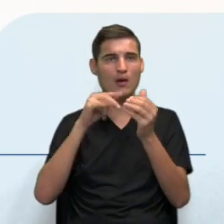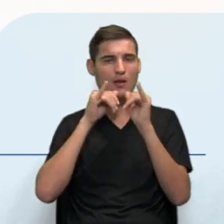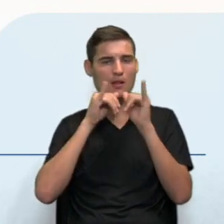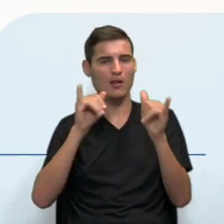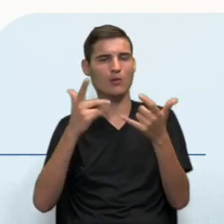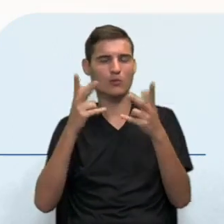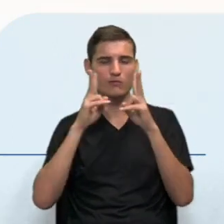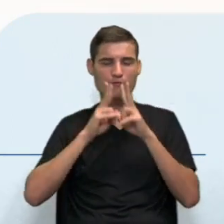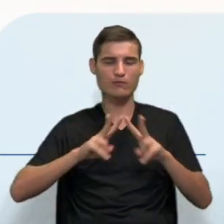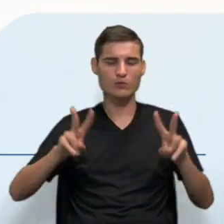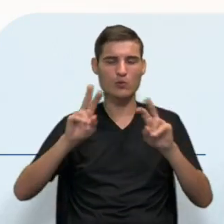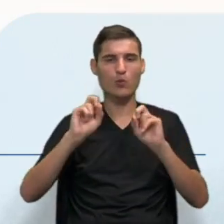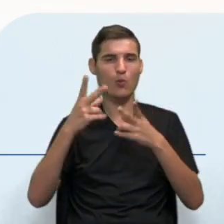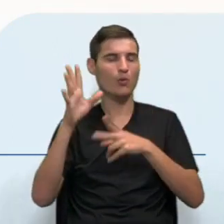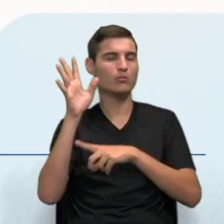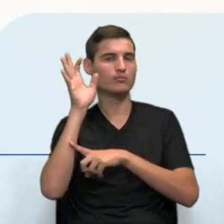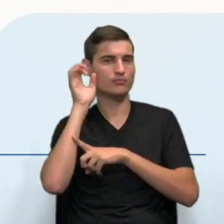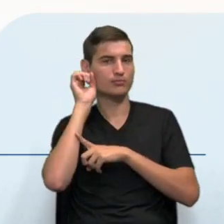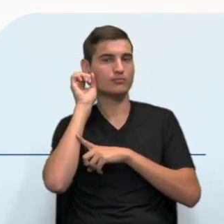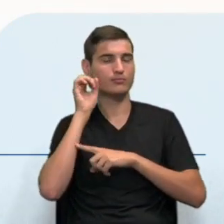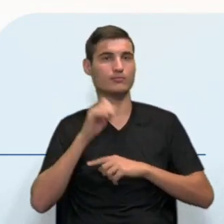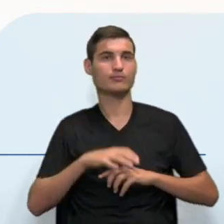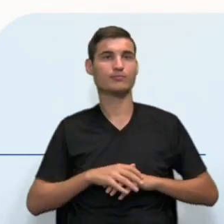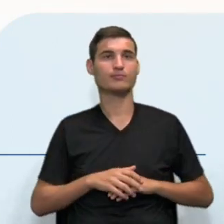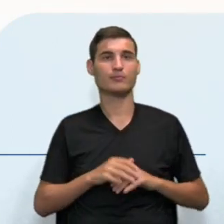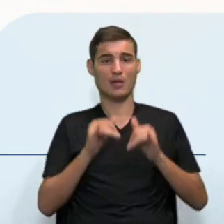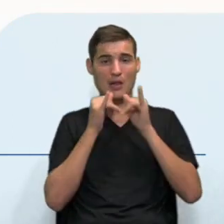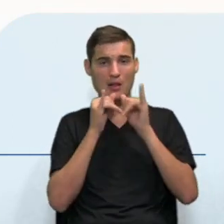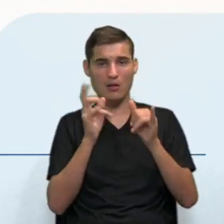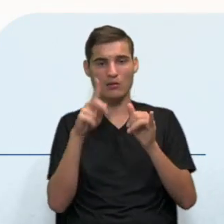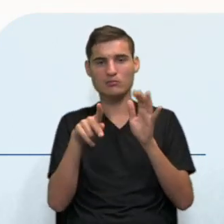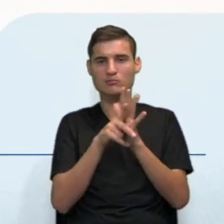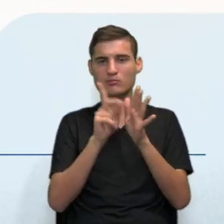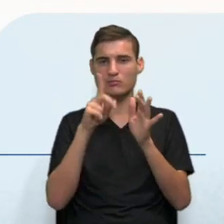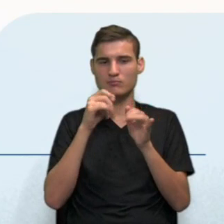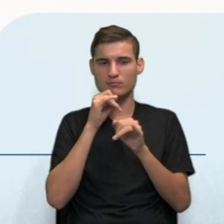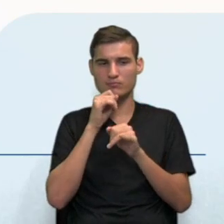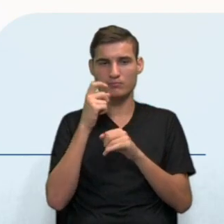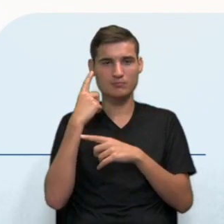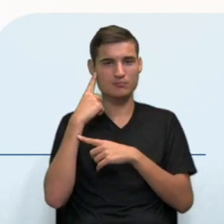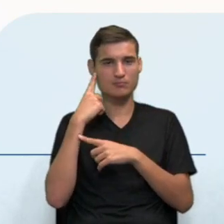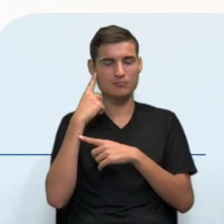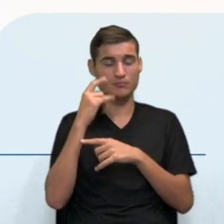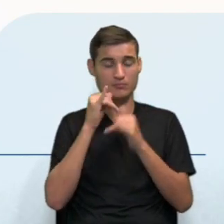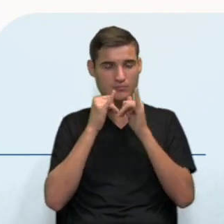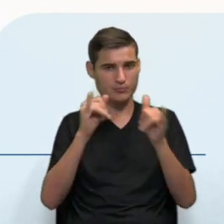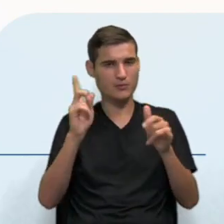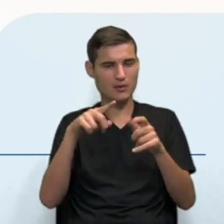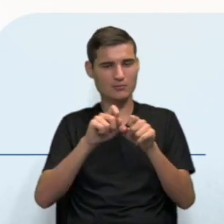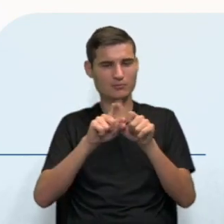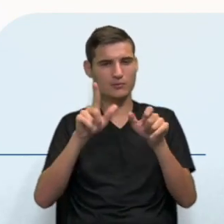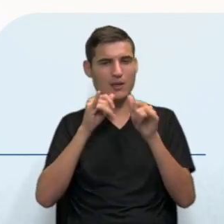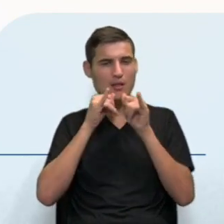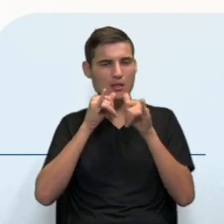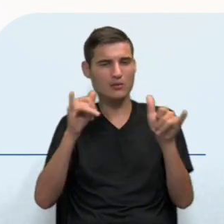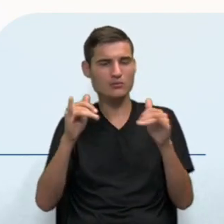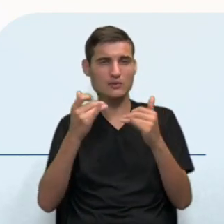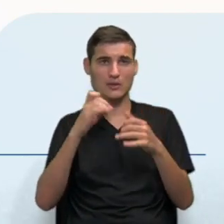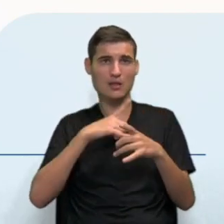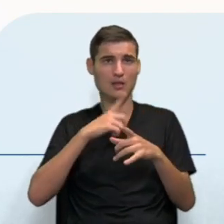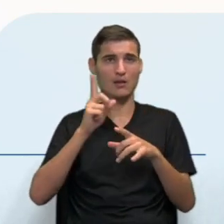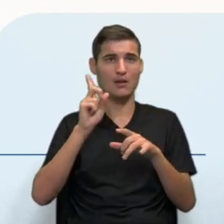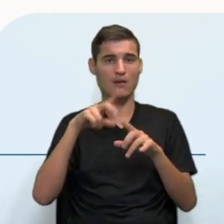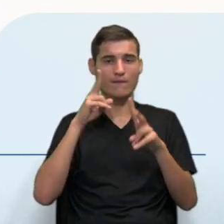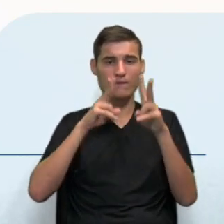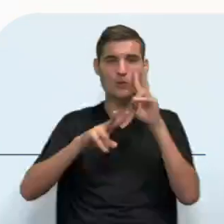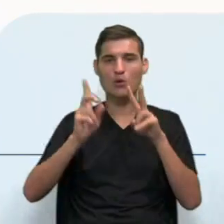elétricos, visuais ou auditivos. Se for elétrico, é um sinal elétrico, um impulso elétrico. Se for visual, uma pessoa fazendo um gesto. Se for